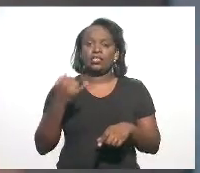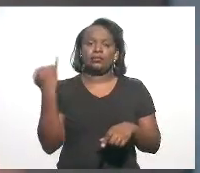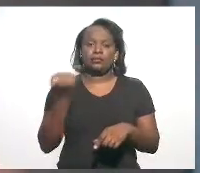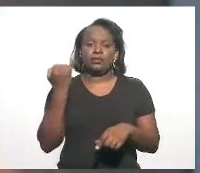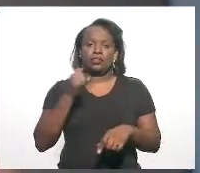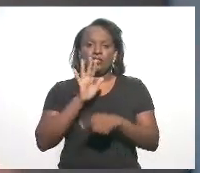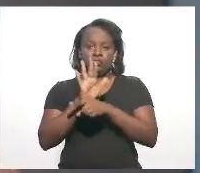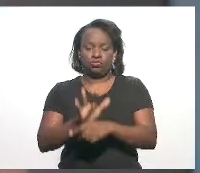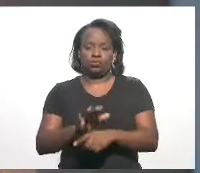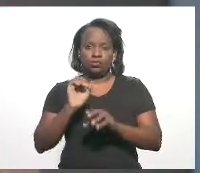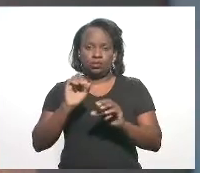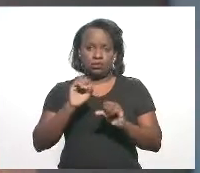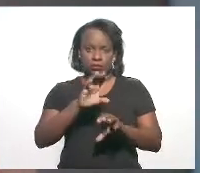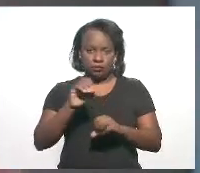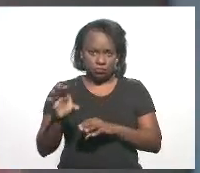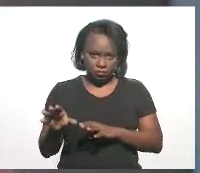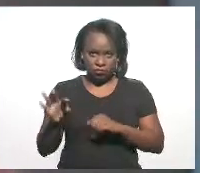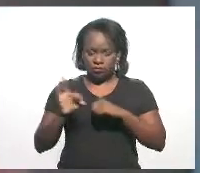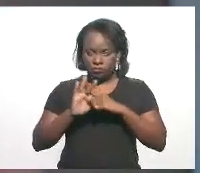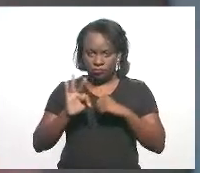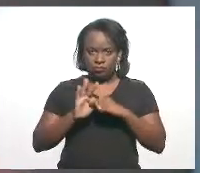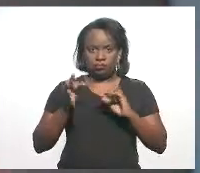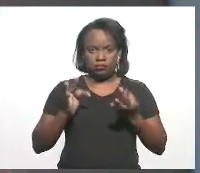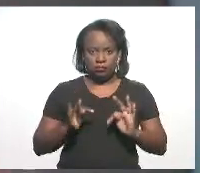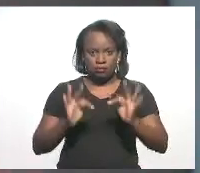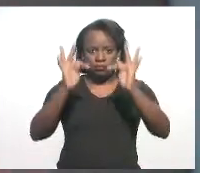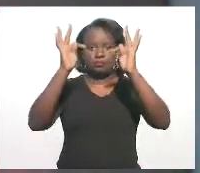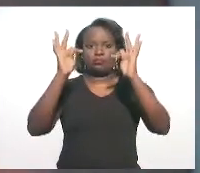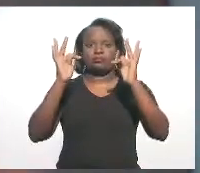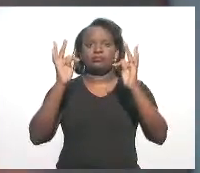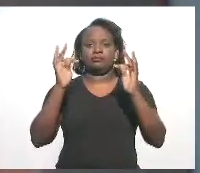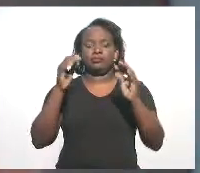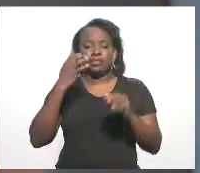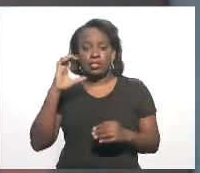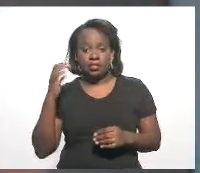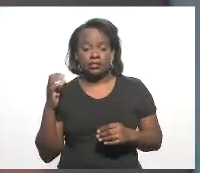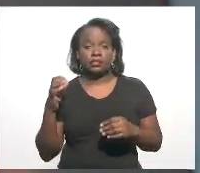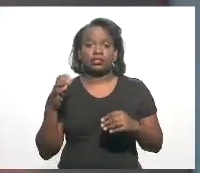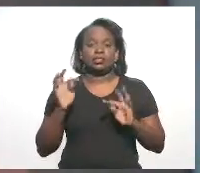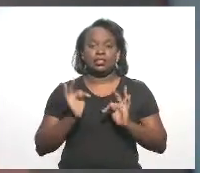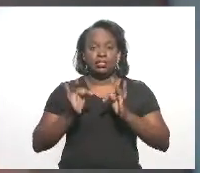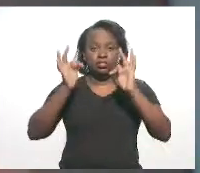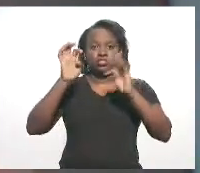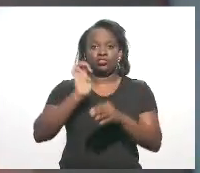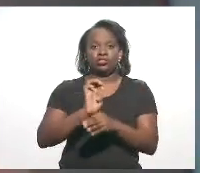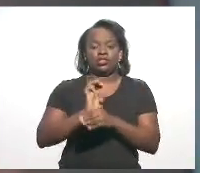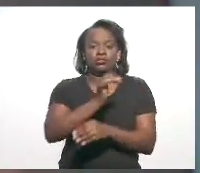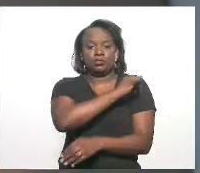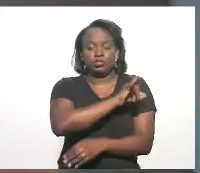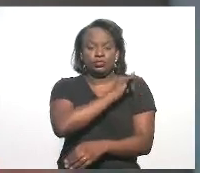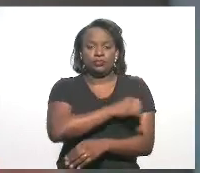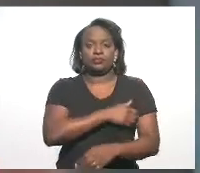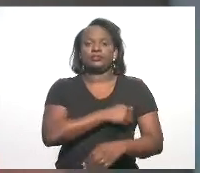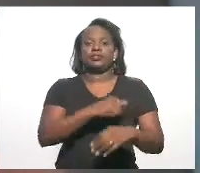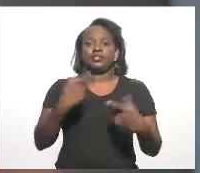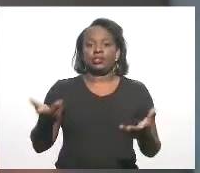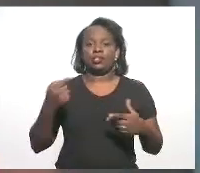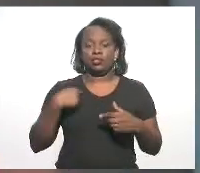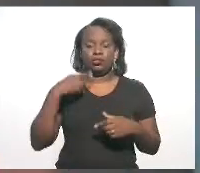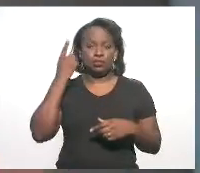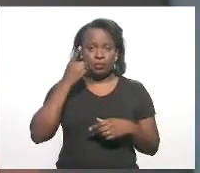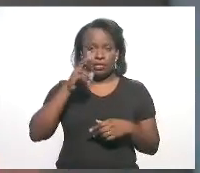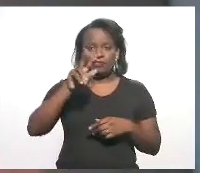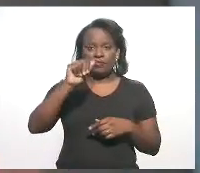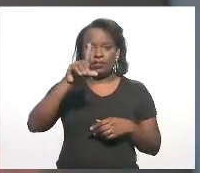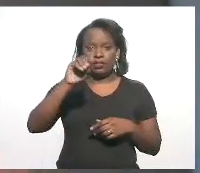a educação técnica, tecnológica, a ciência e a tecnologia no estado do Rio de Janeiro. Então, eu e o deputado Valdec